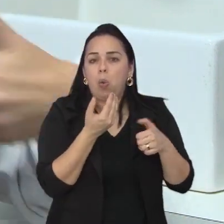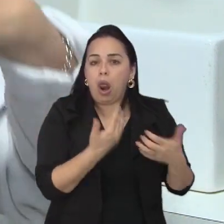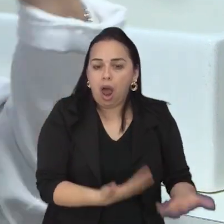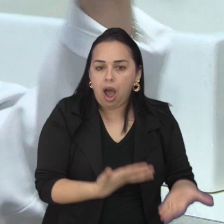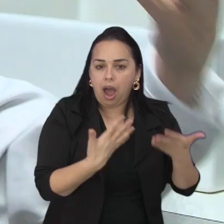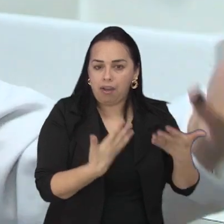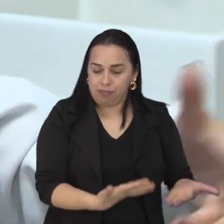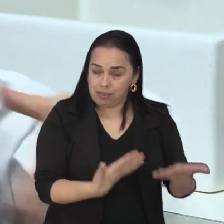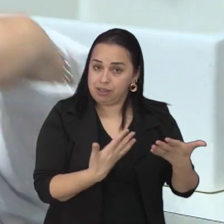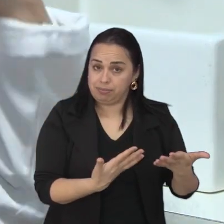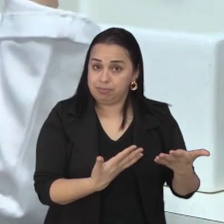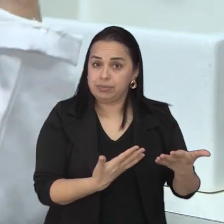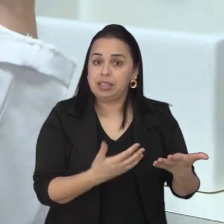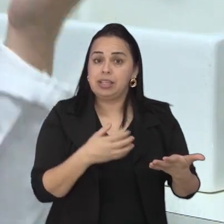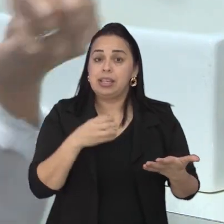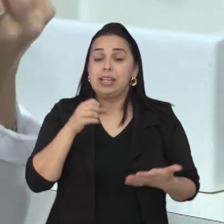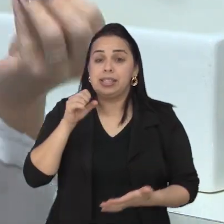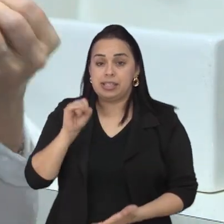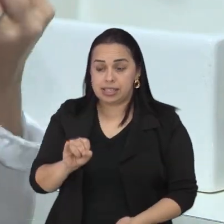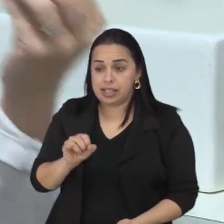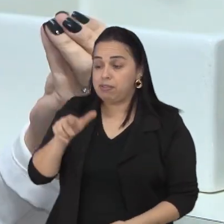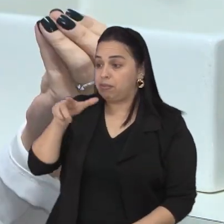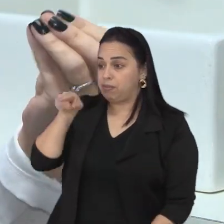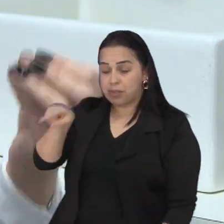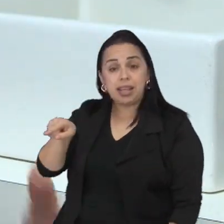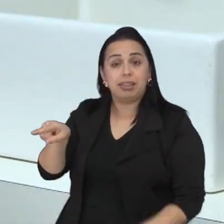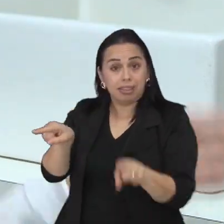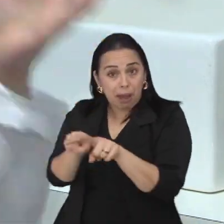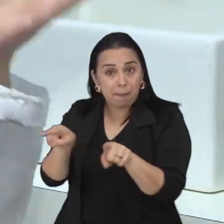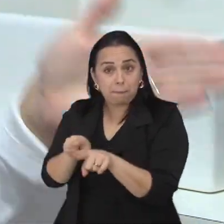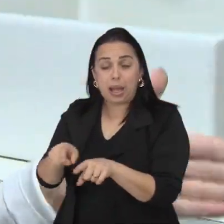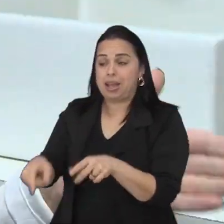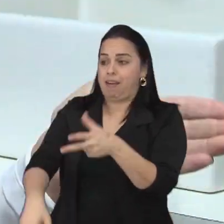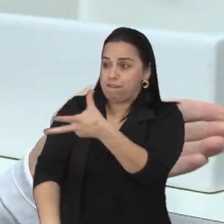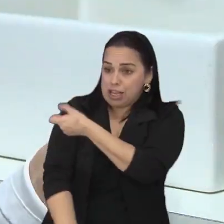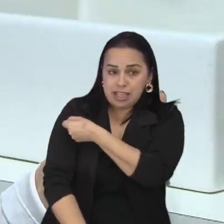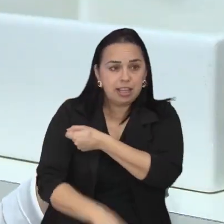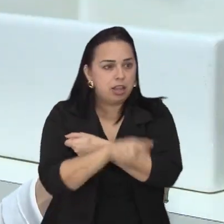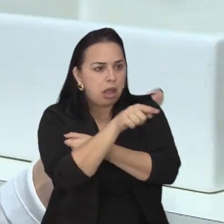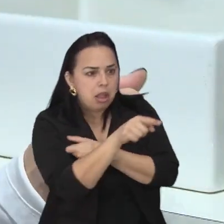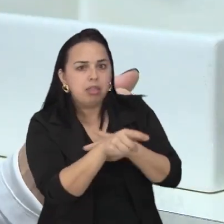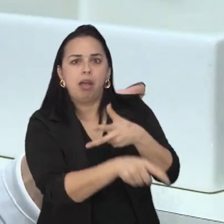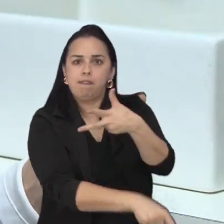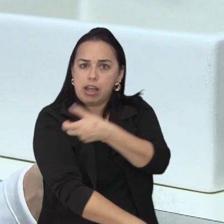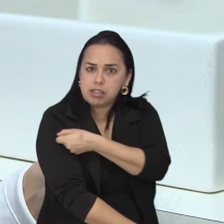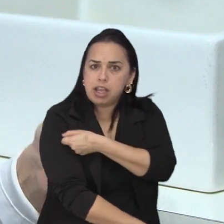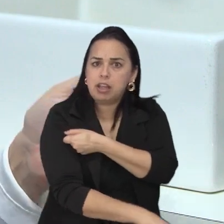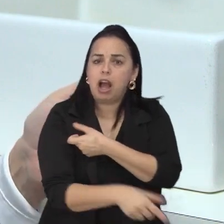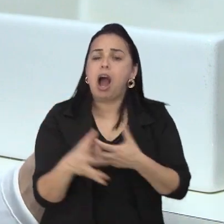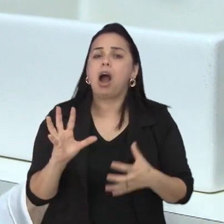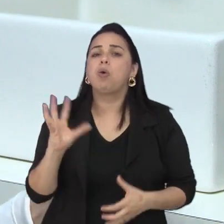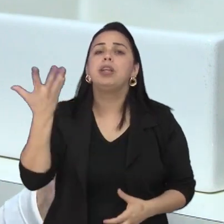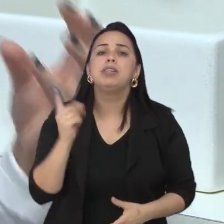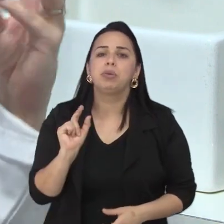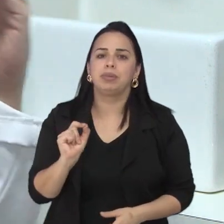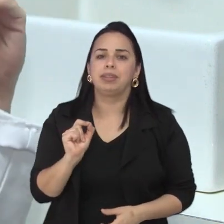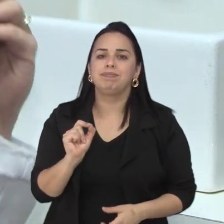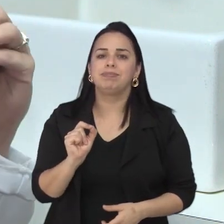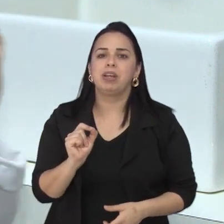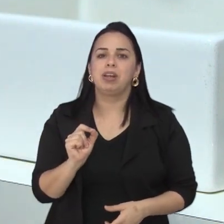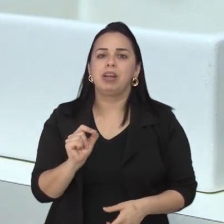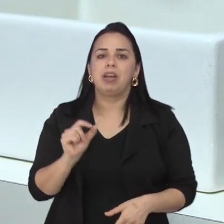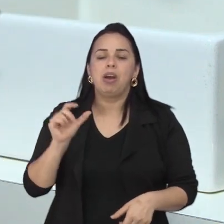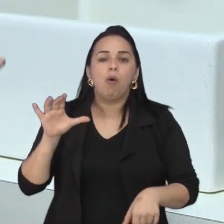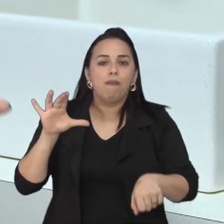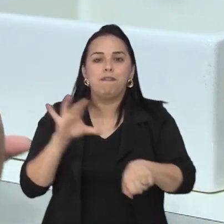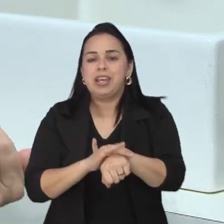eu reproduzo menos, cria um habitat menos favorável para ele. Se você também está vacinado, do lado também, o que